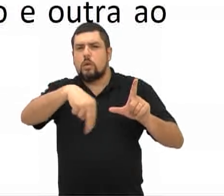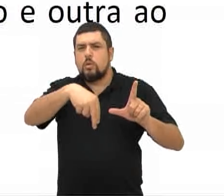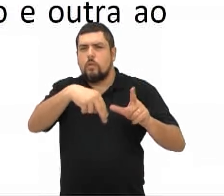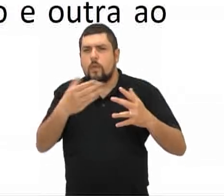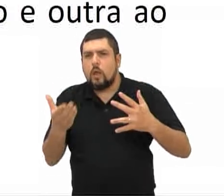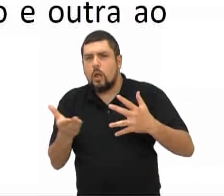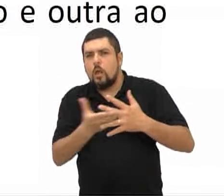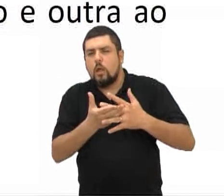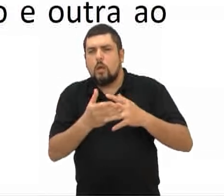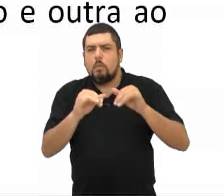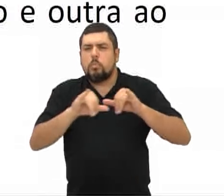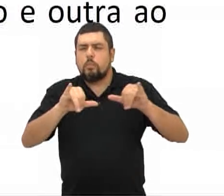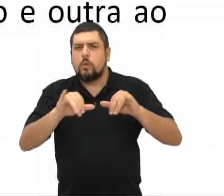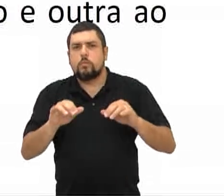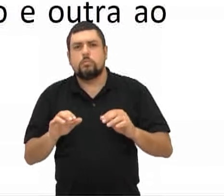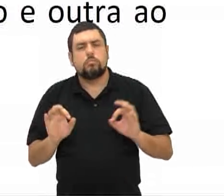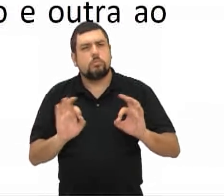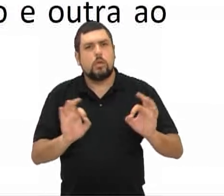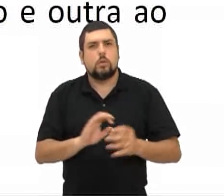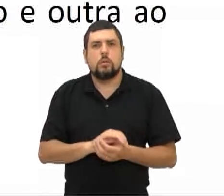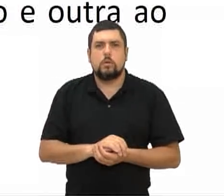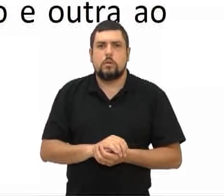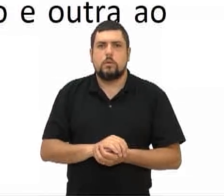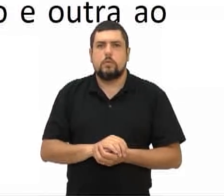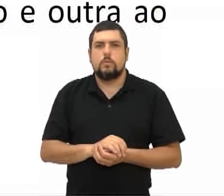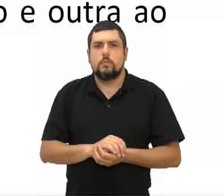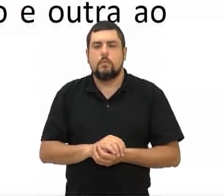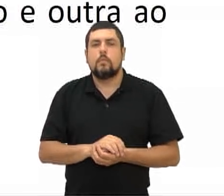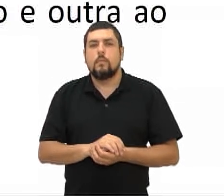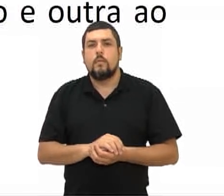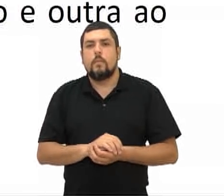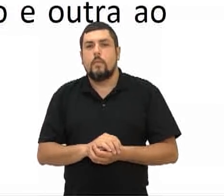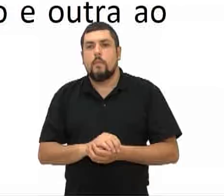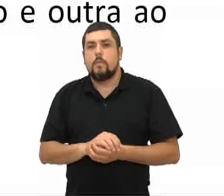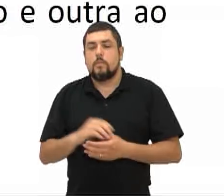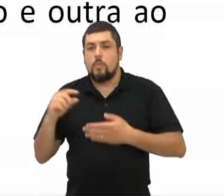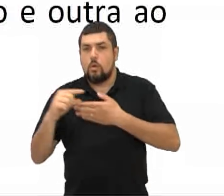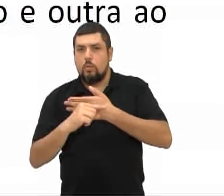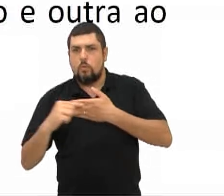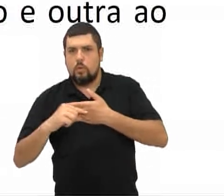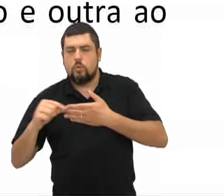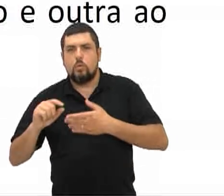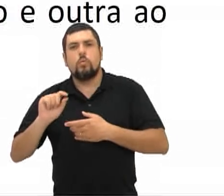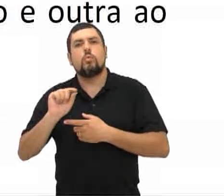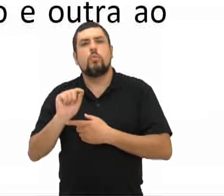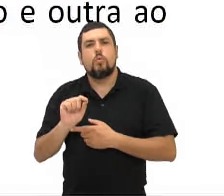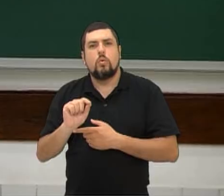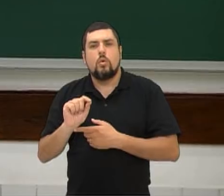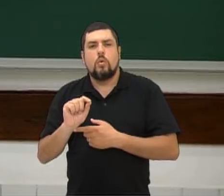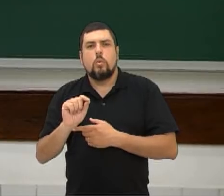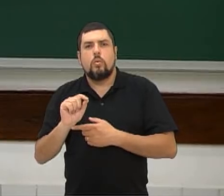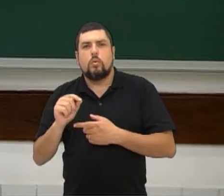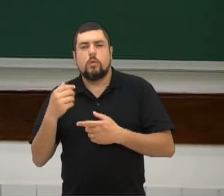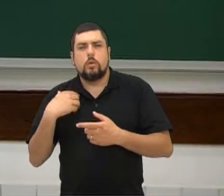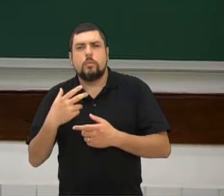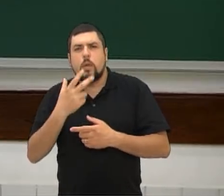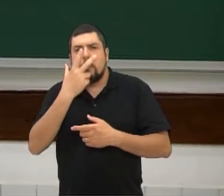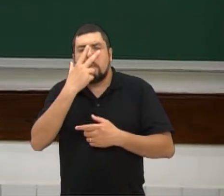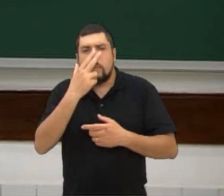A nossa atividade. O autor faz uma crítica ao cinema brasileiro e outra ao descaso com essa